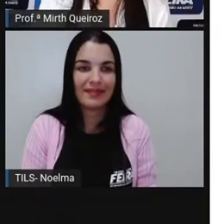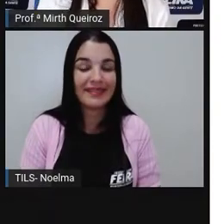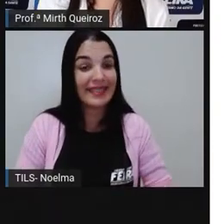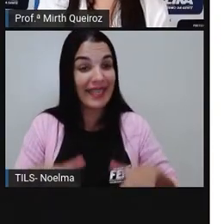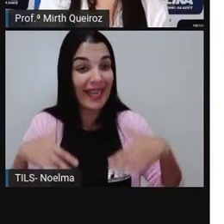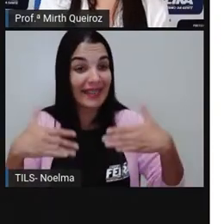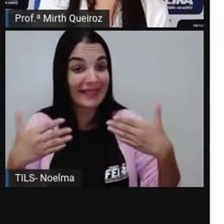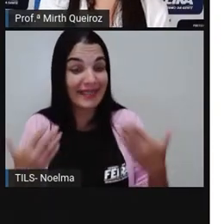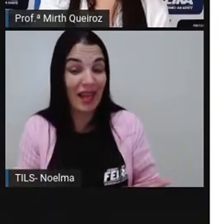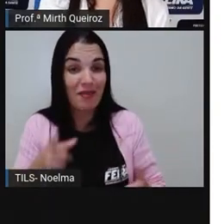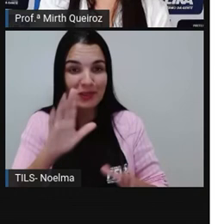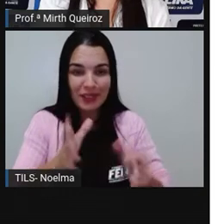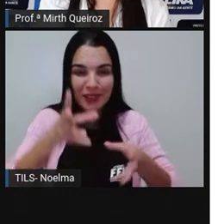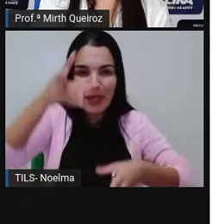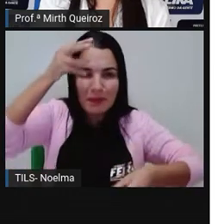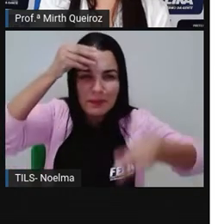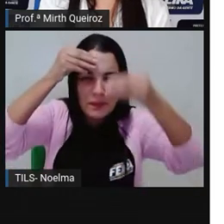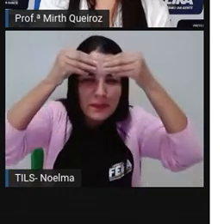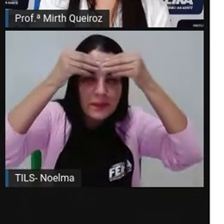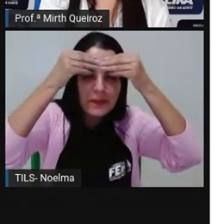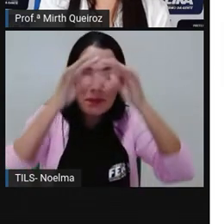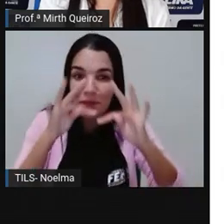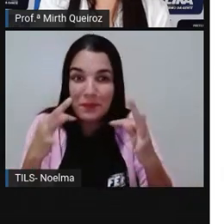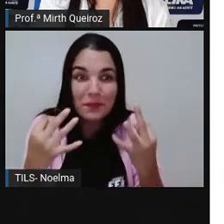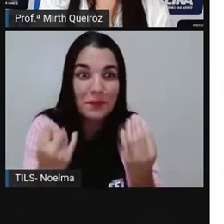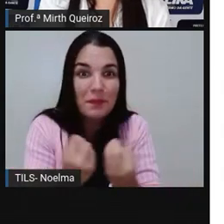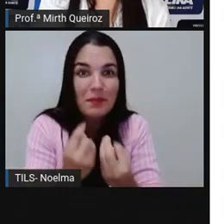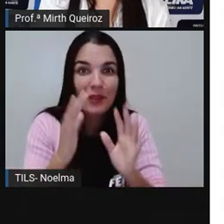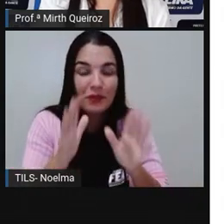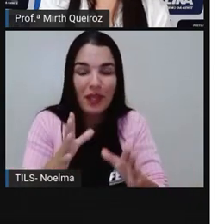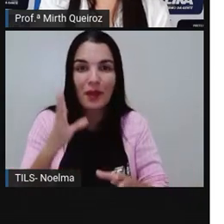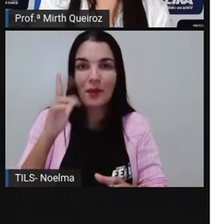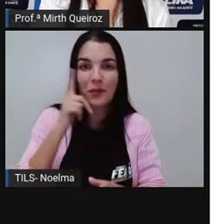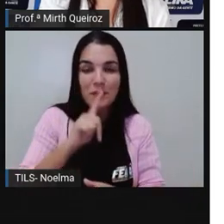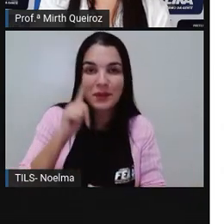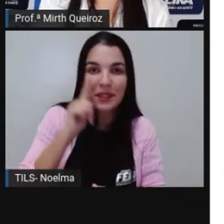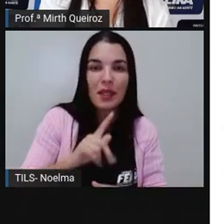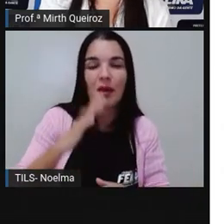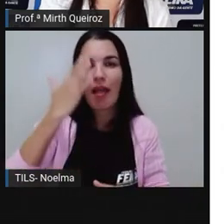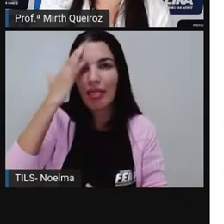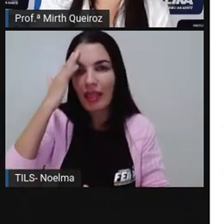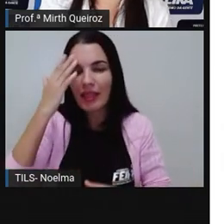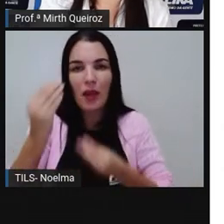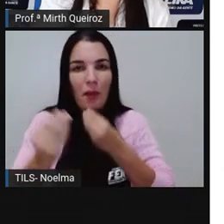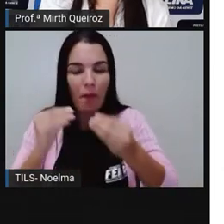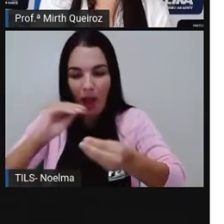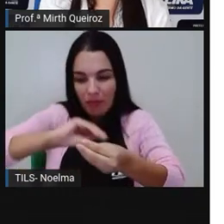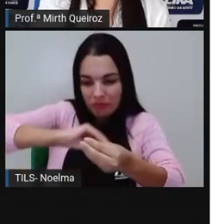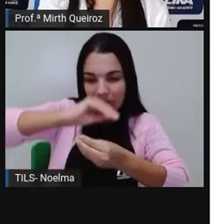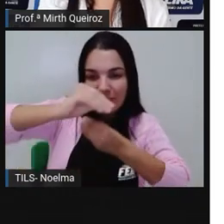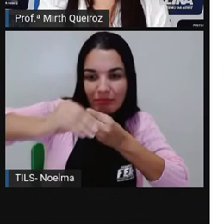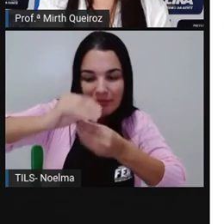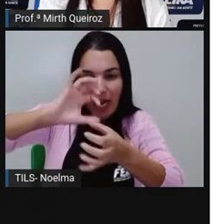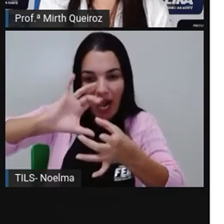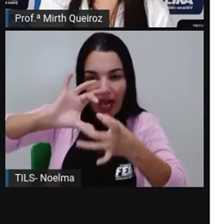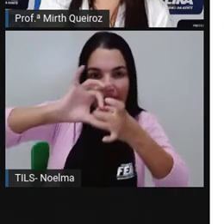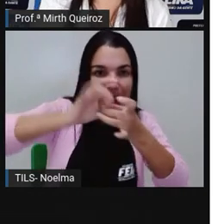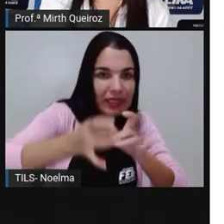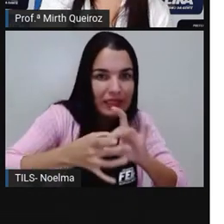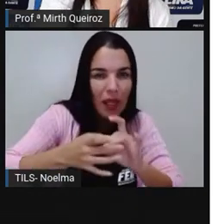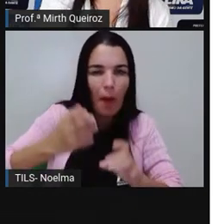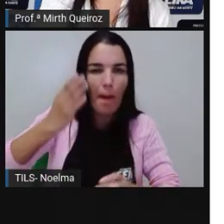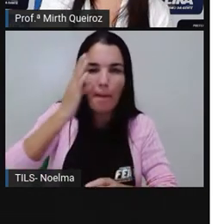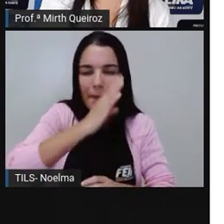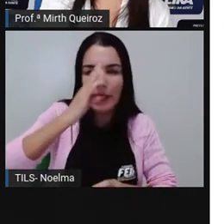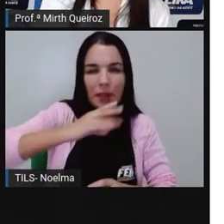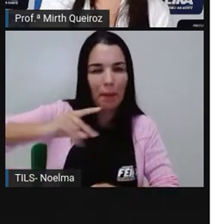E aí, compreenderam tudo direitinho? Já conseguiram aí fazer a relação entre o Brasil